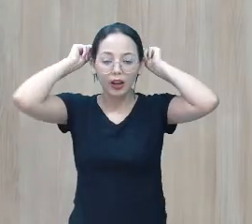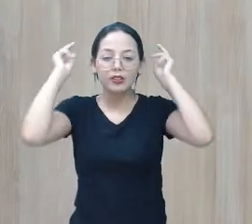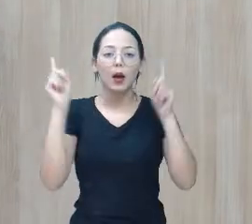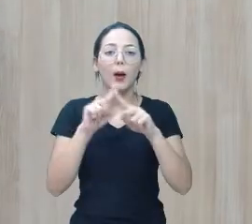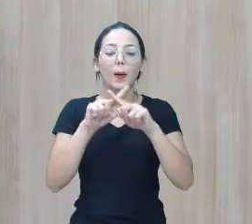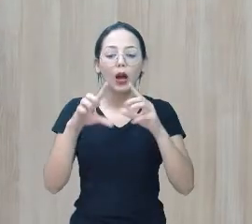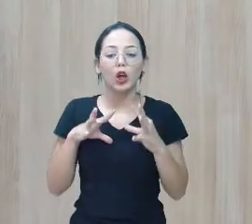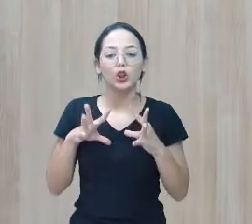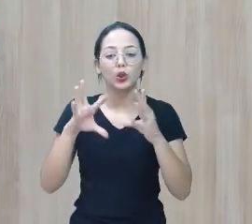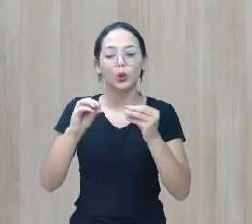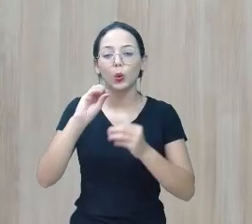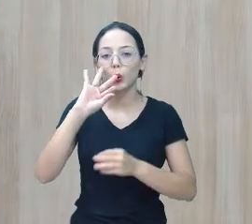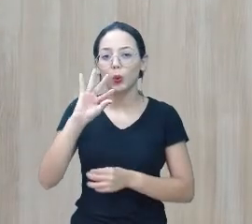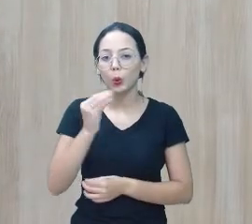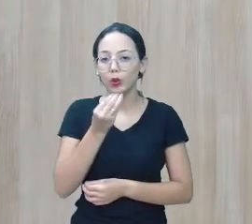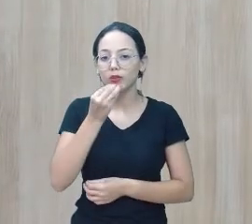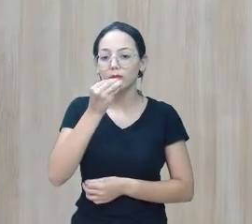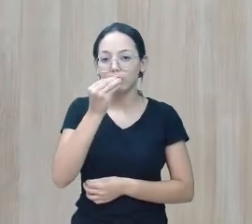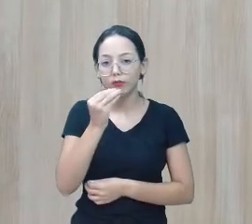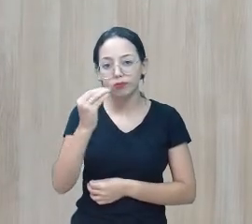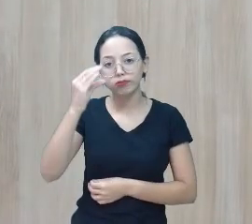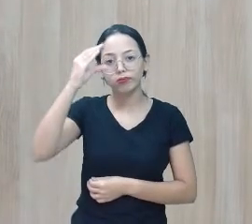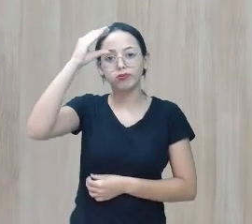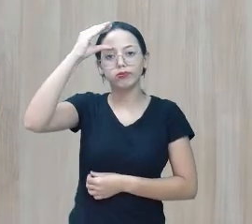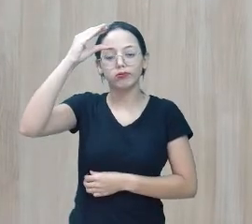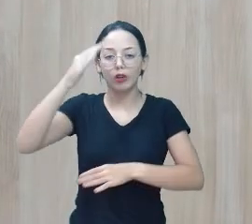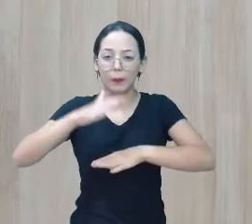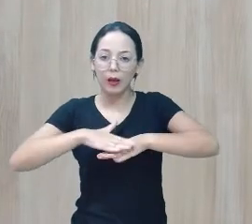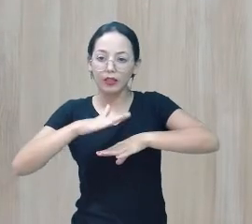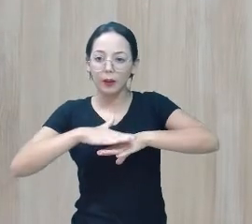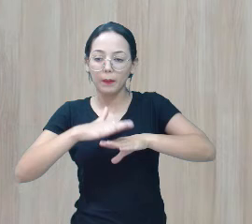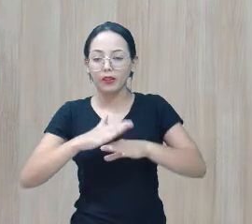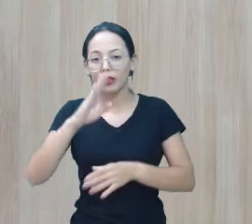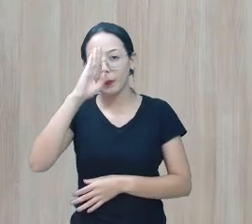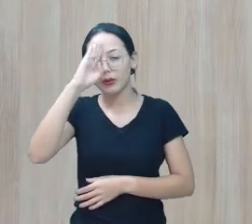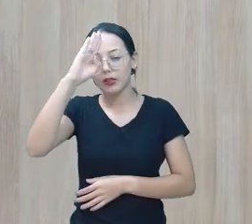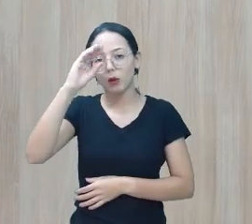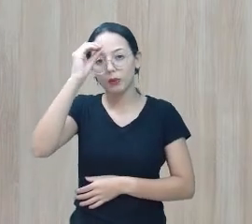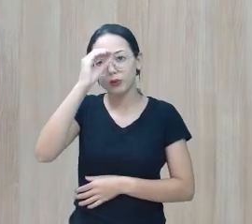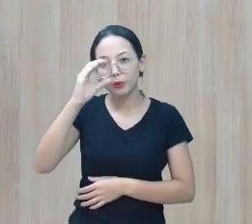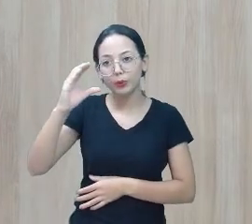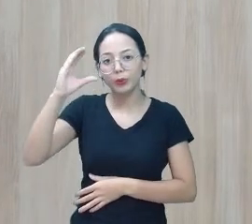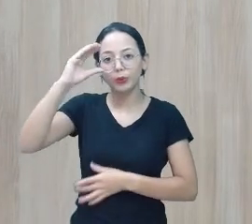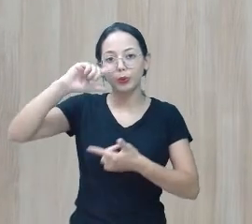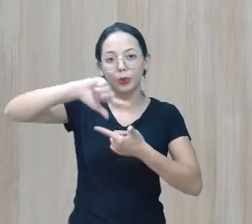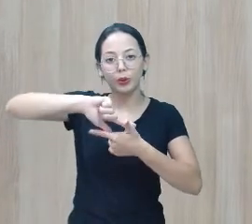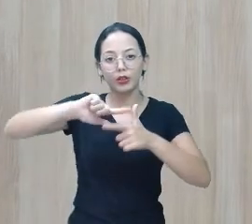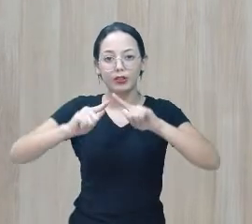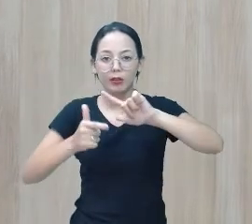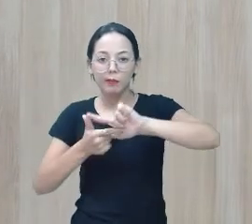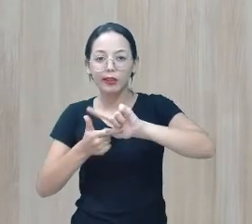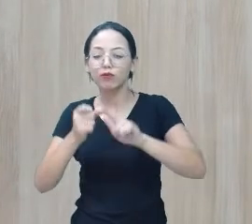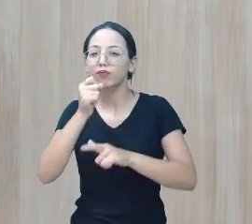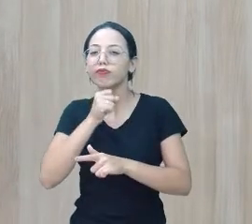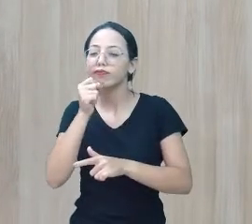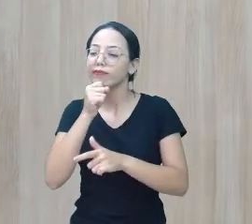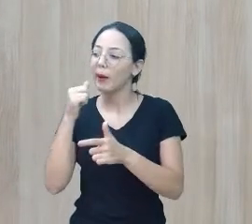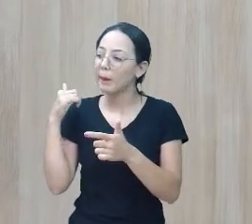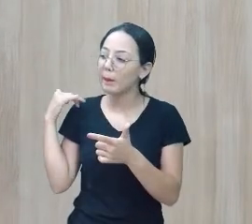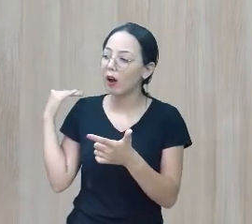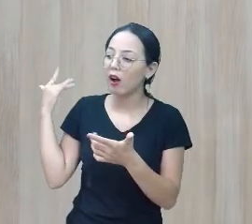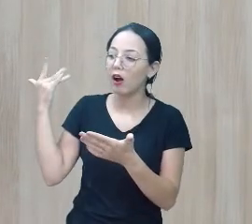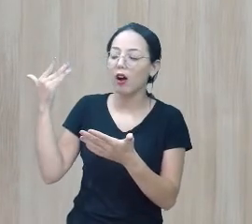todo o conhecimento matemático, principalmente o conhecimento geométrico de muitos e muitos anos, e ele